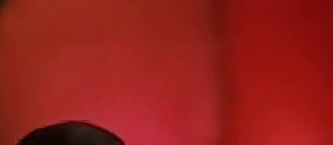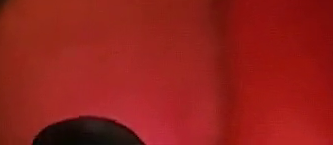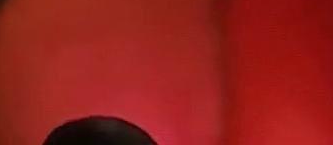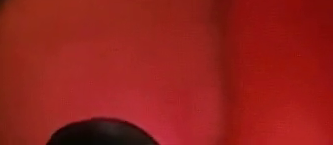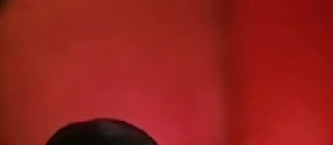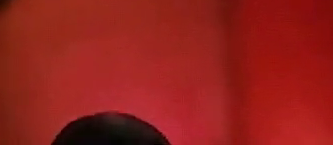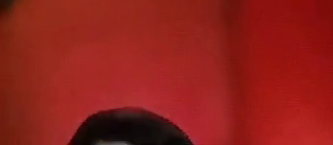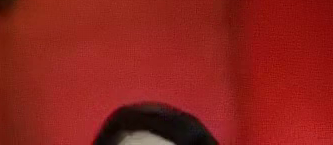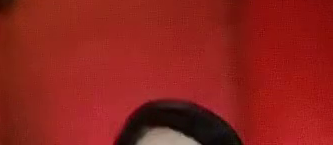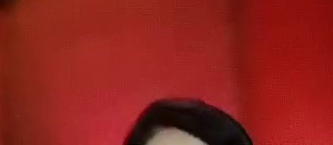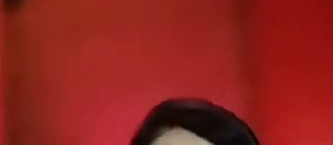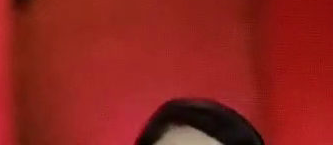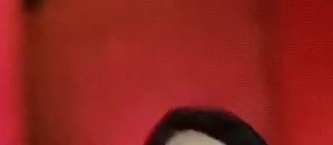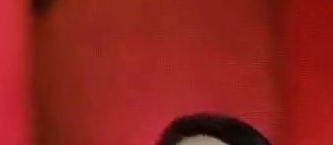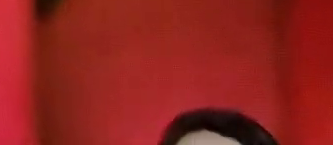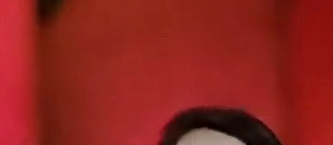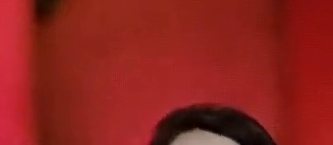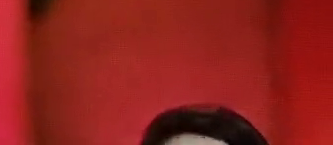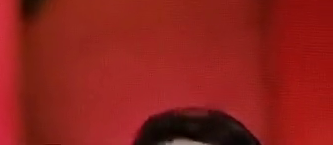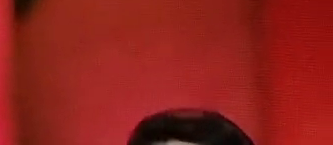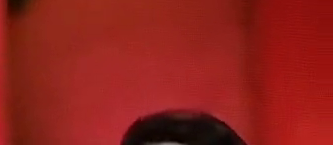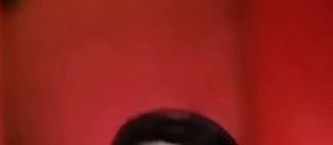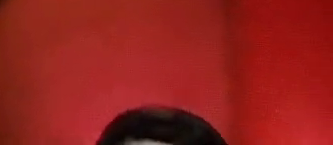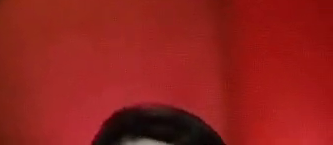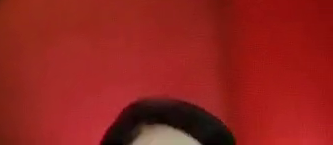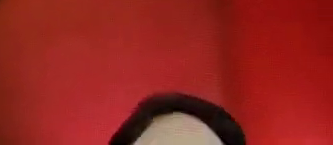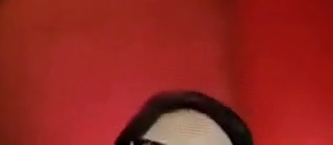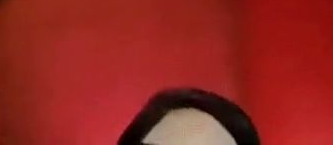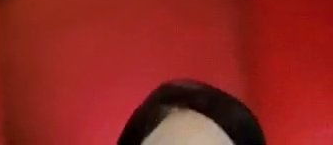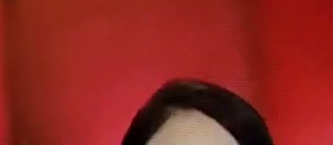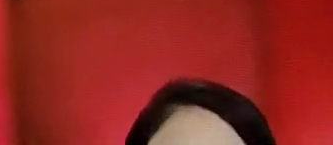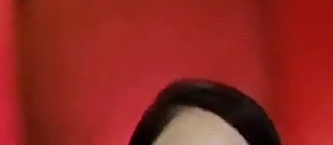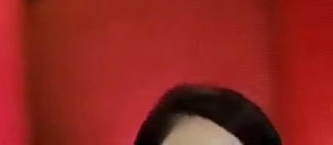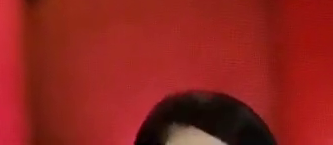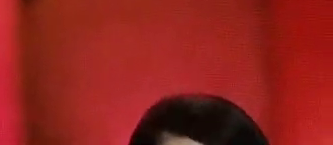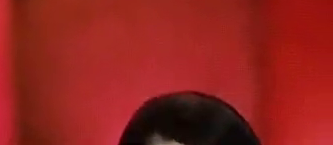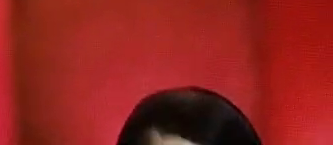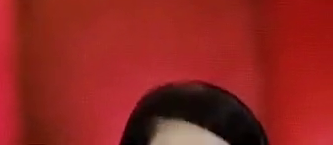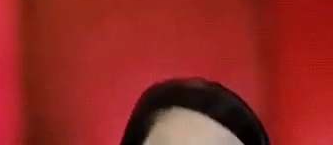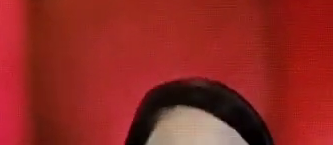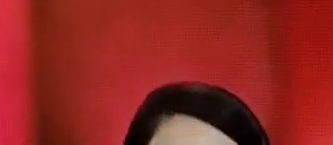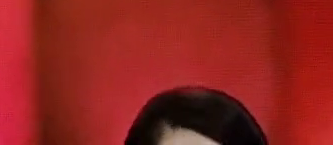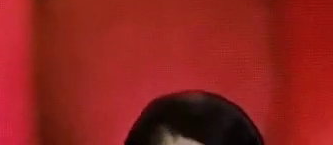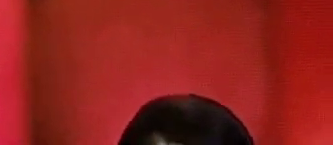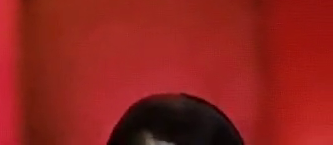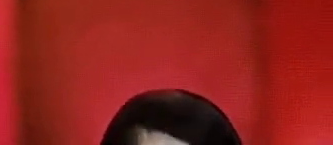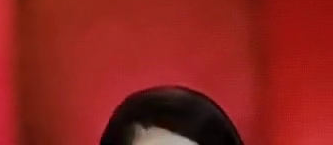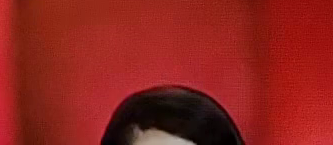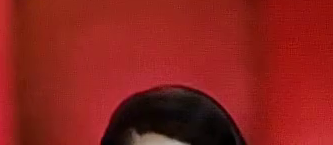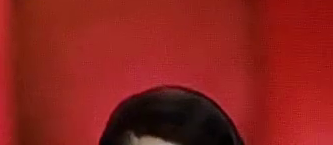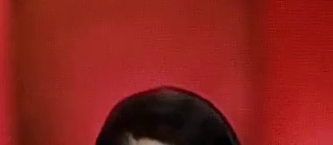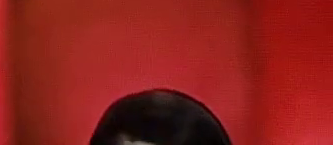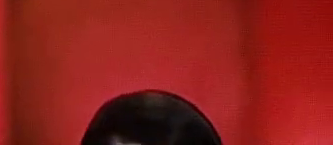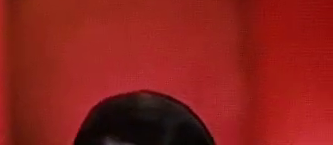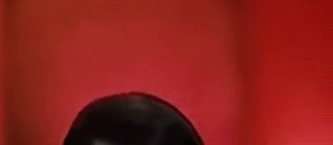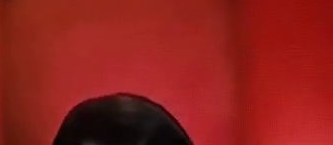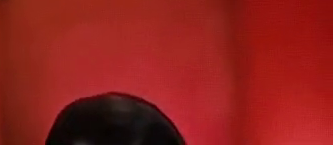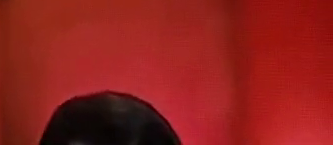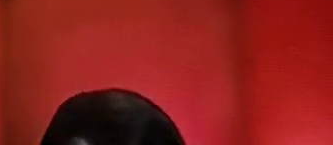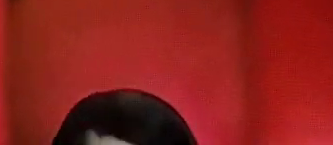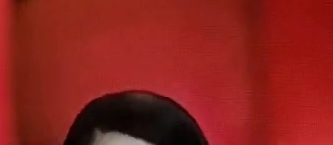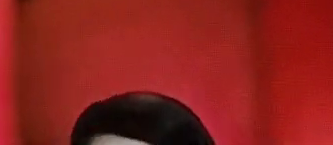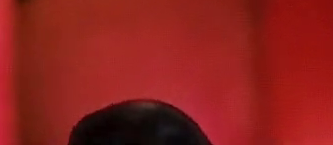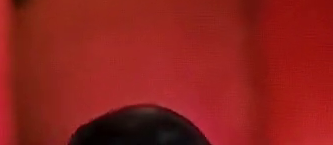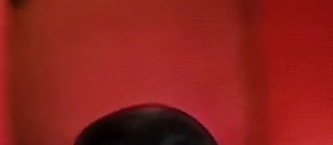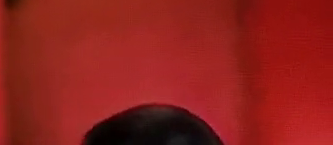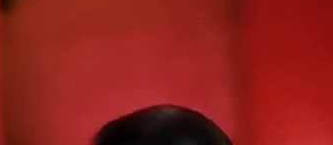julgamento só voltou hoje, justamente com o voto do ministro Barroso. O curioso é que hoje